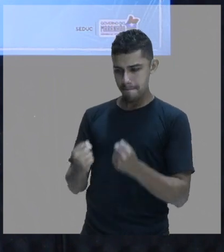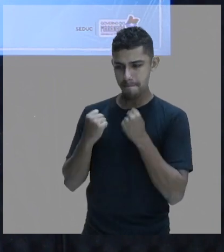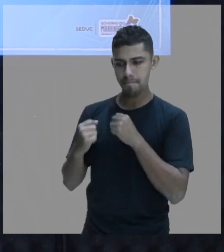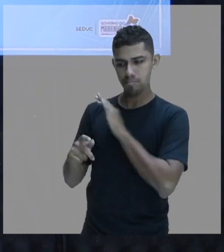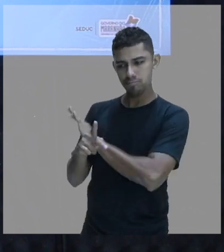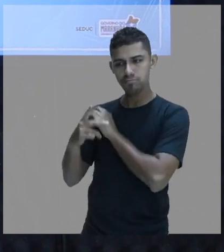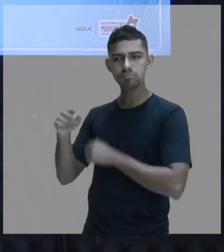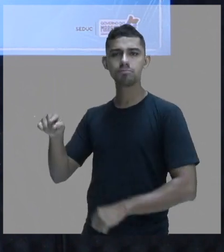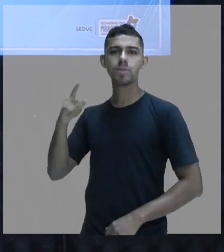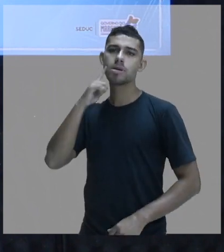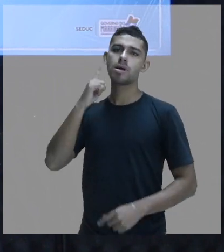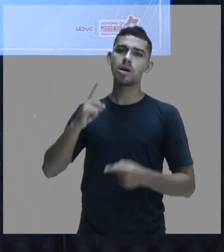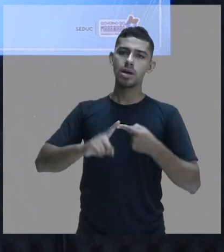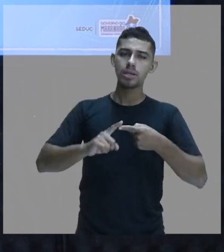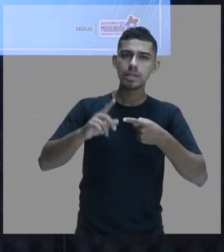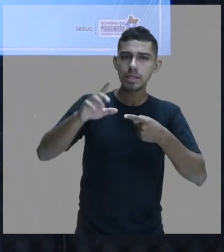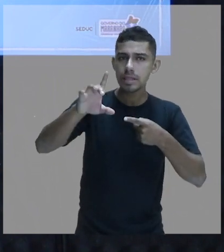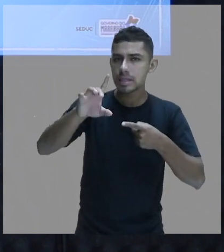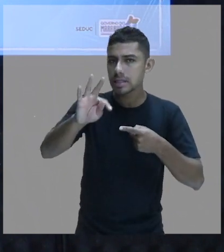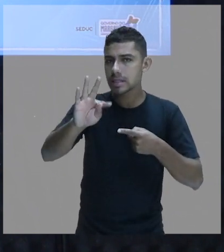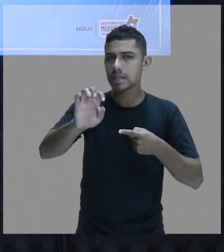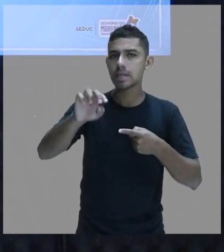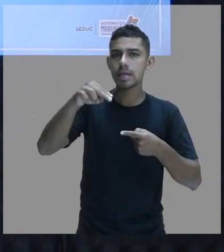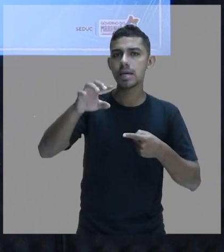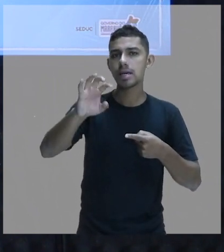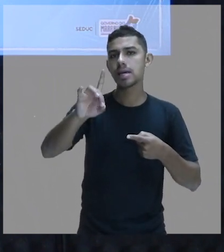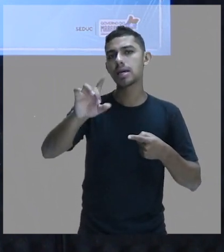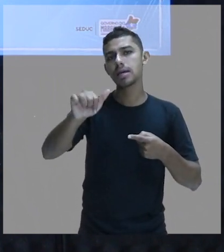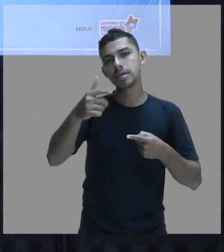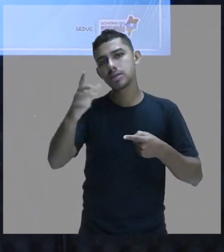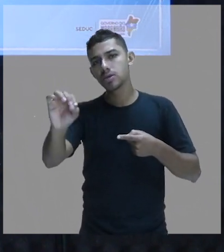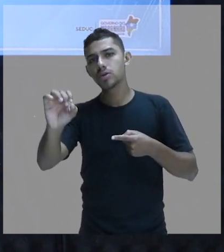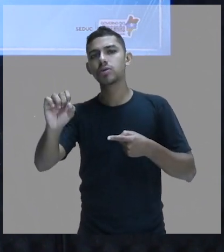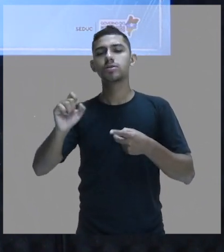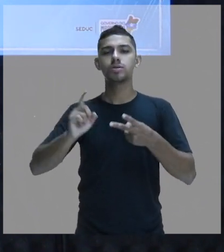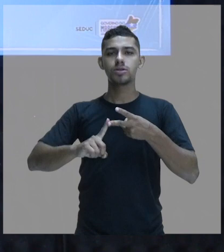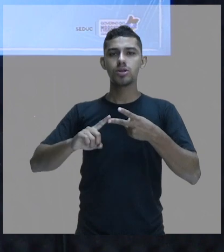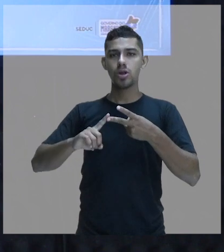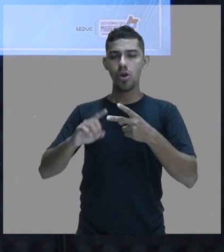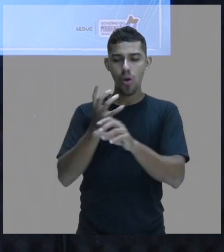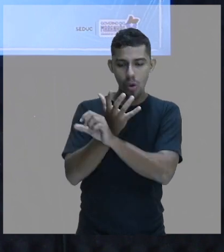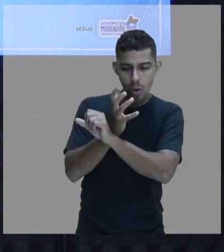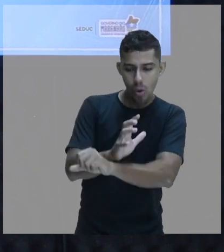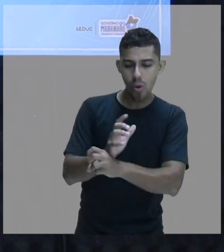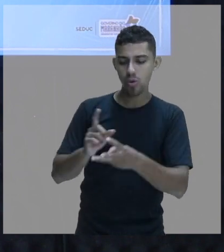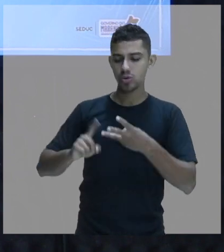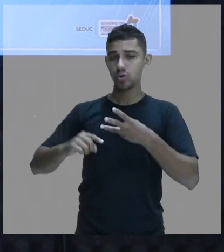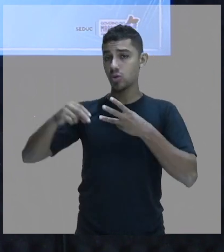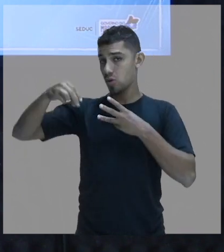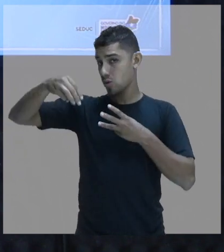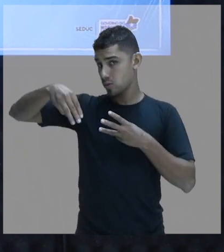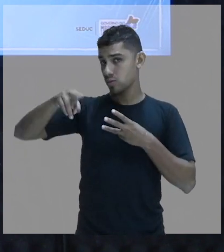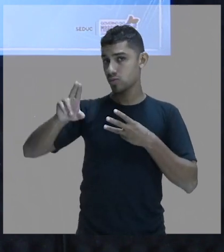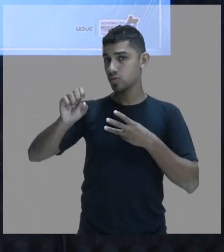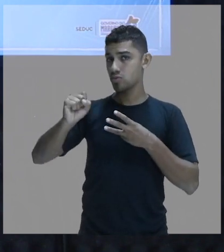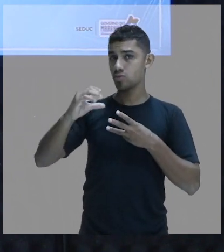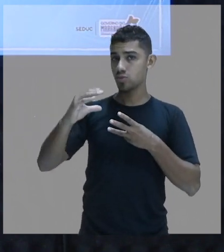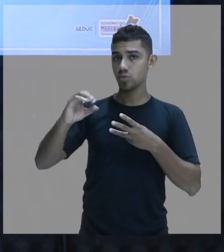de tendões, de ossos, de músculo, eles fazem essa questão de alavancas que